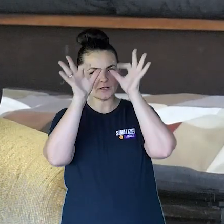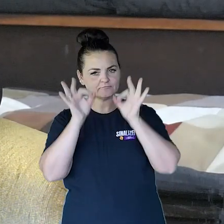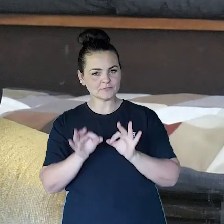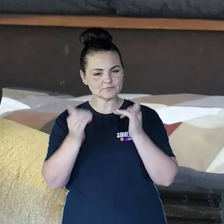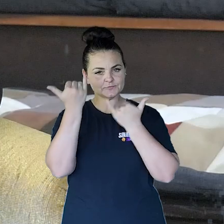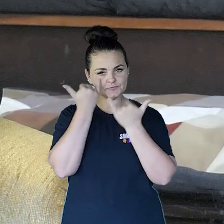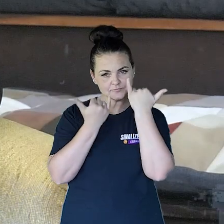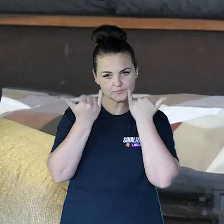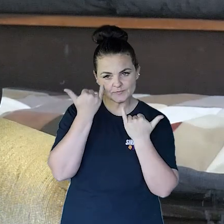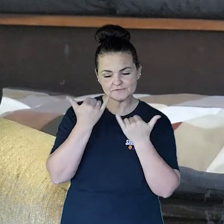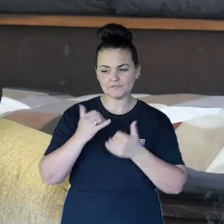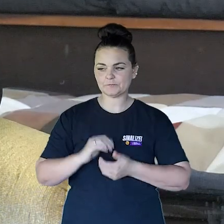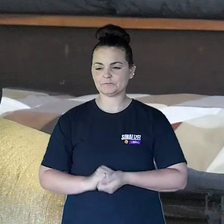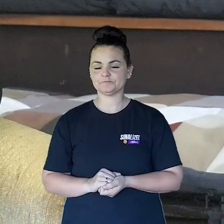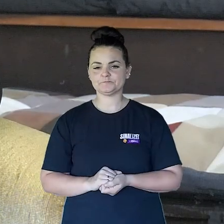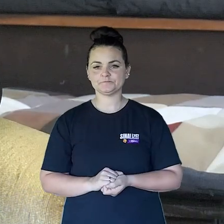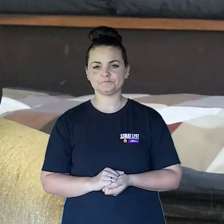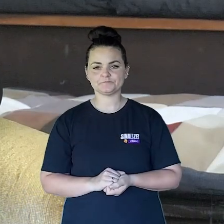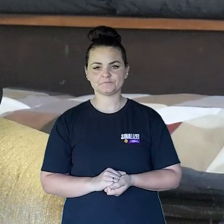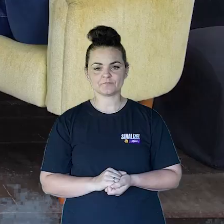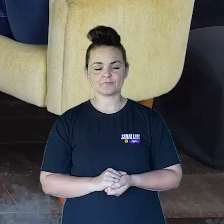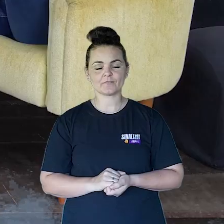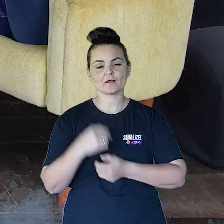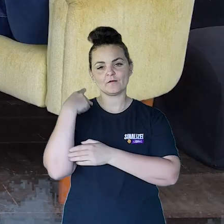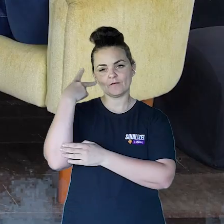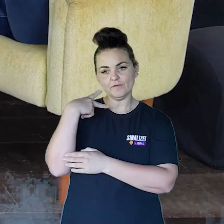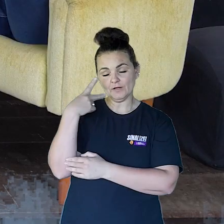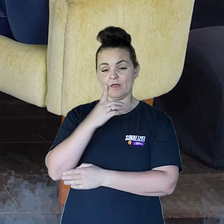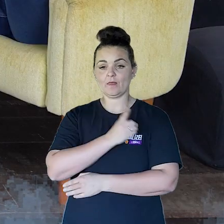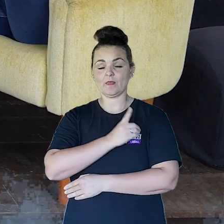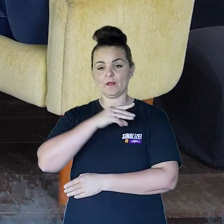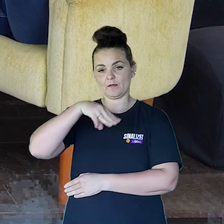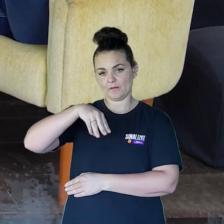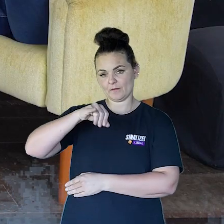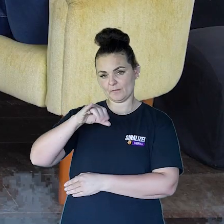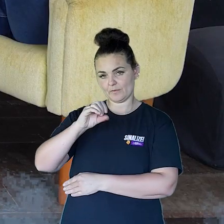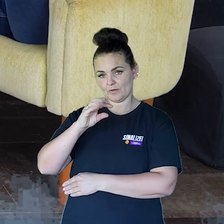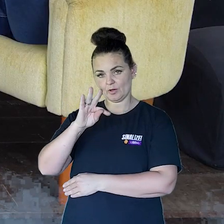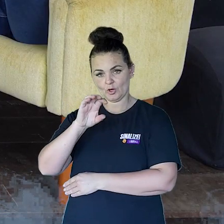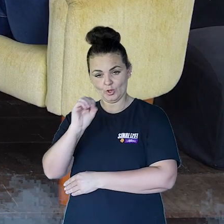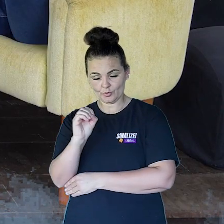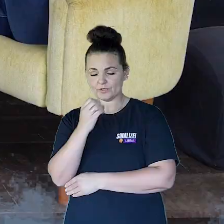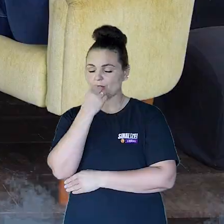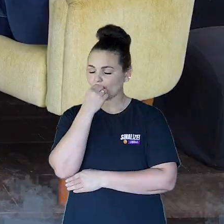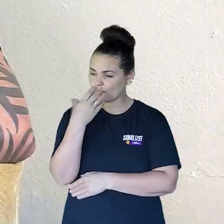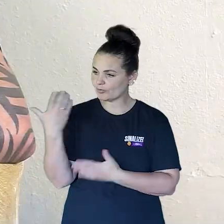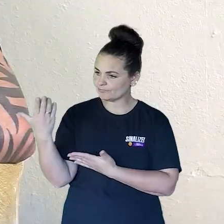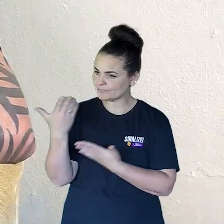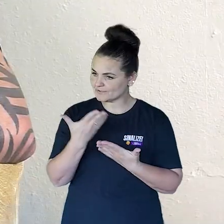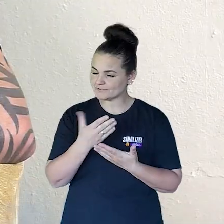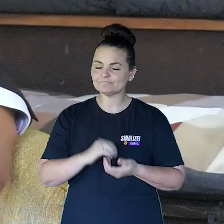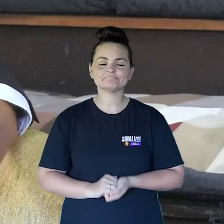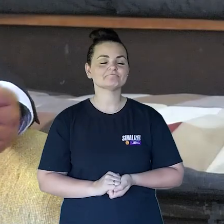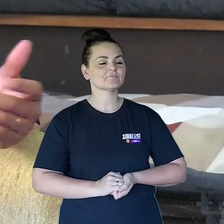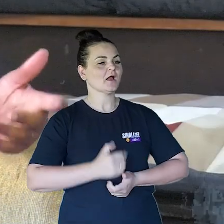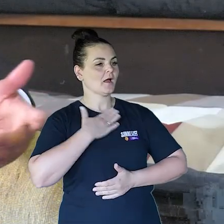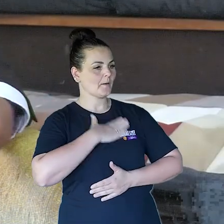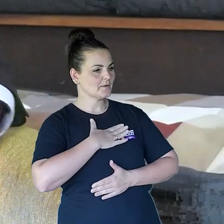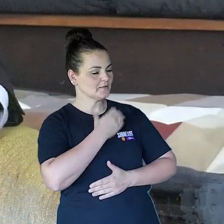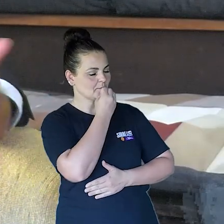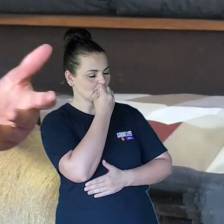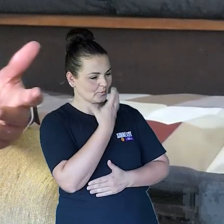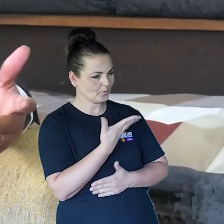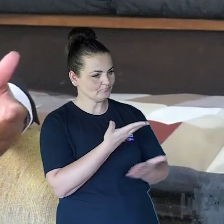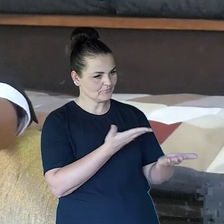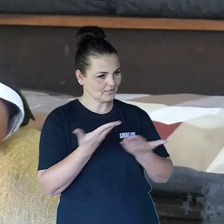e repleto de informações. Vereador Delegado Mioto, é um prazer tê-lo aqui conosco. Prazer é todo meu.